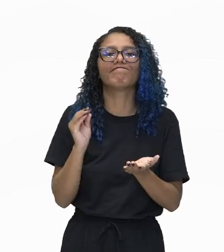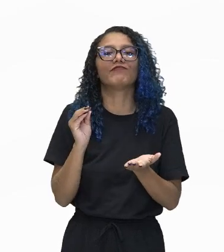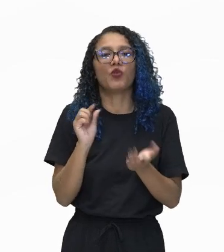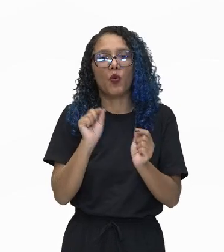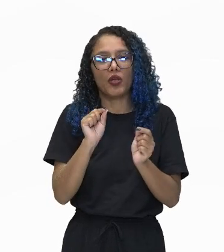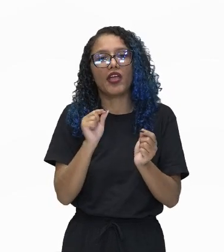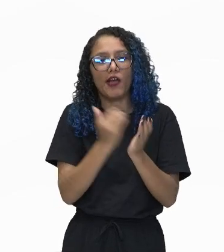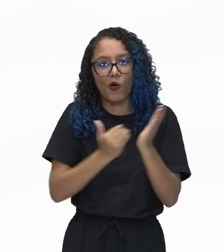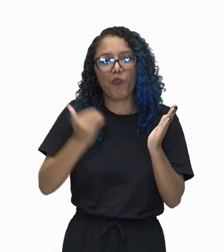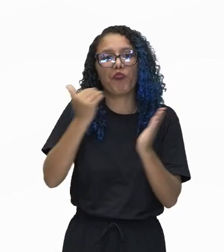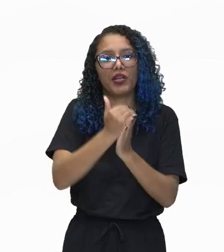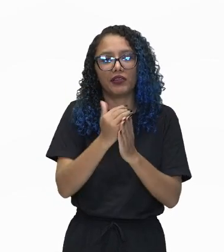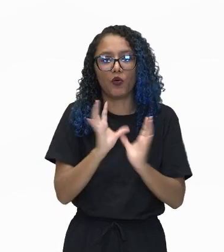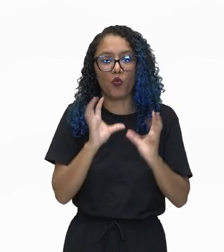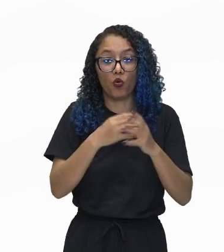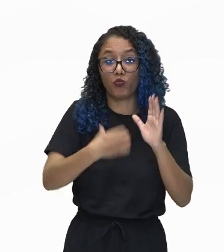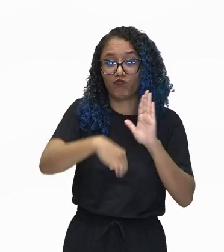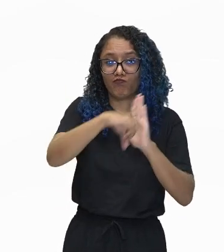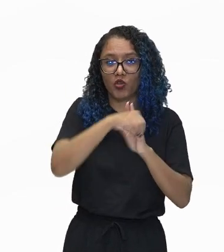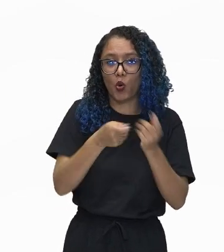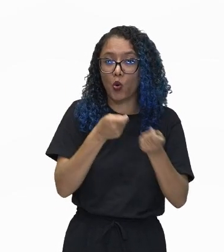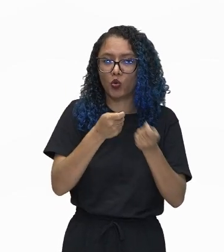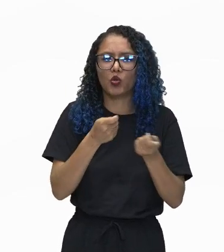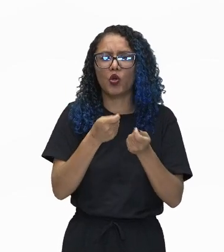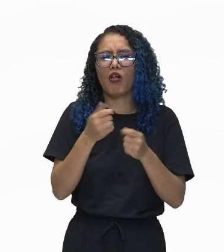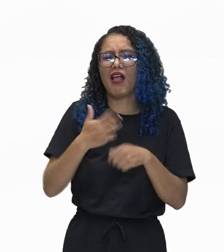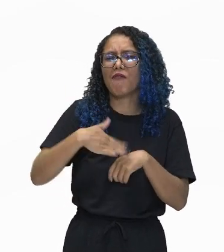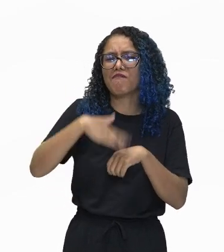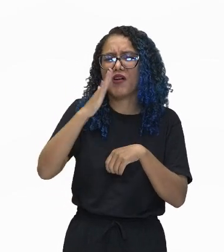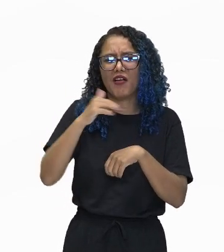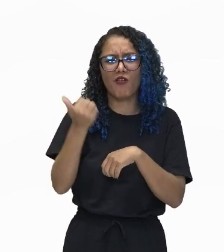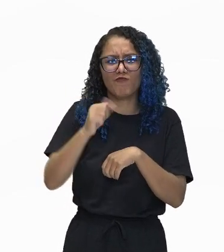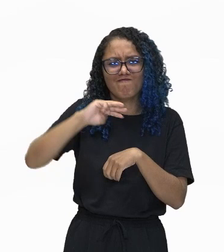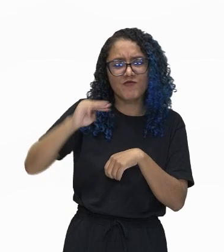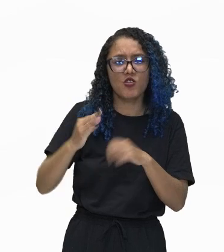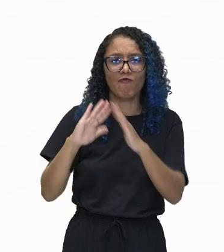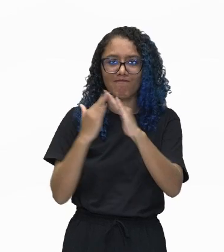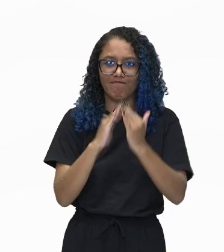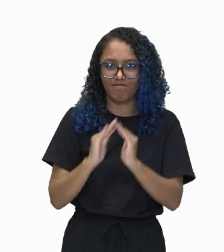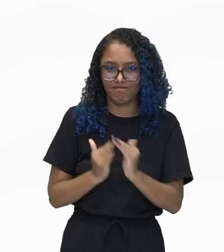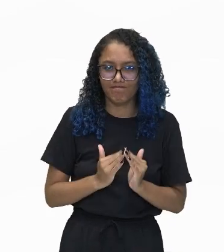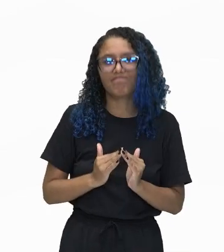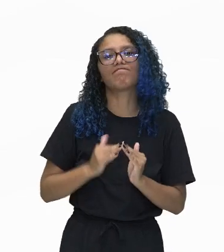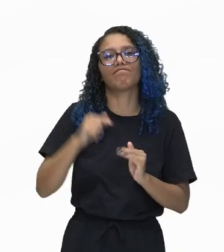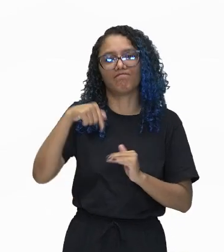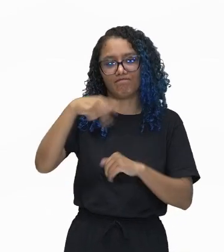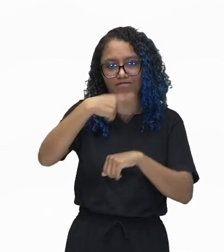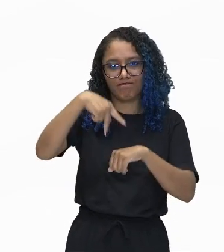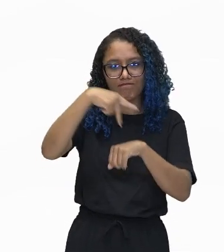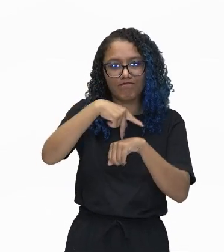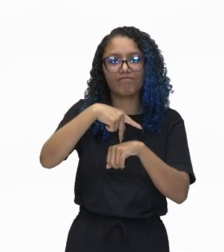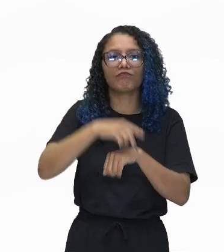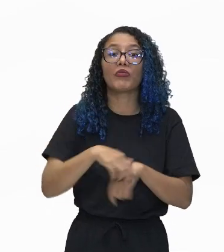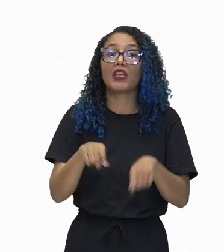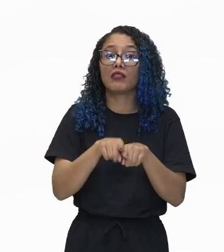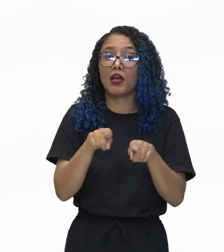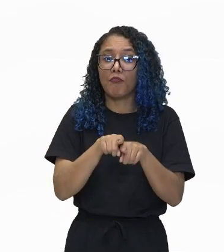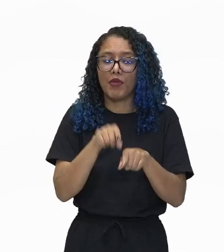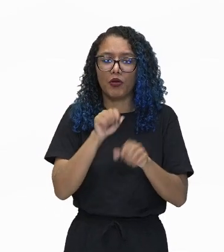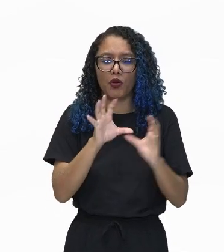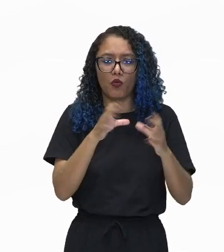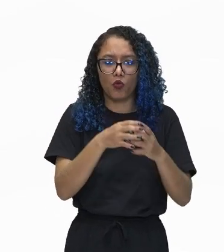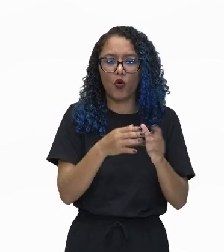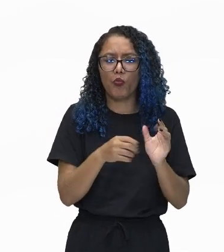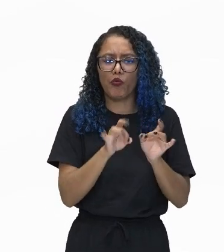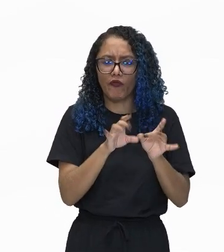criminosas controlam a maioria das 11 mil favelas do país. No país, além dos traficantes, as